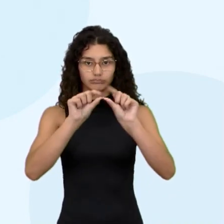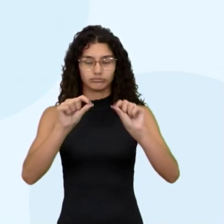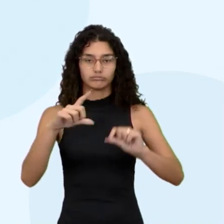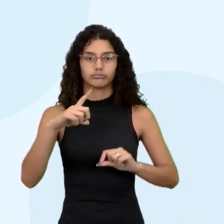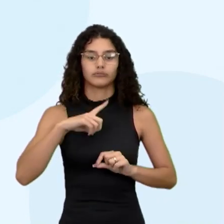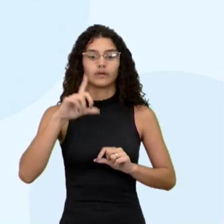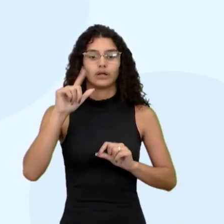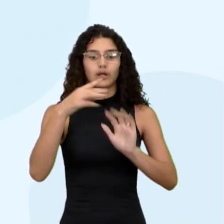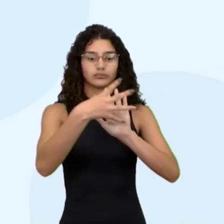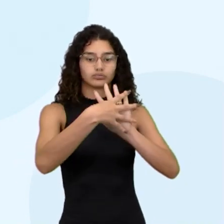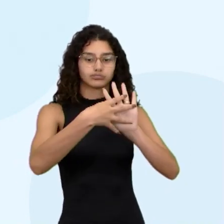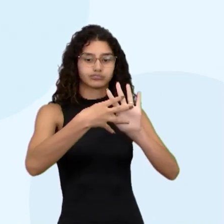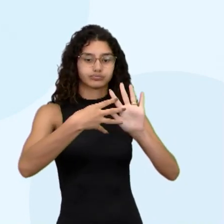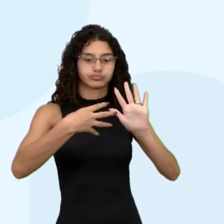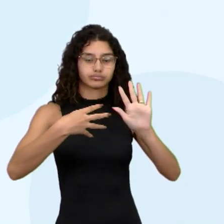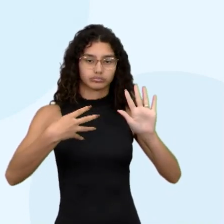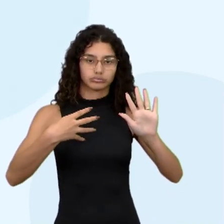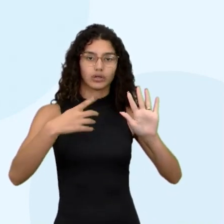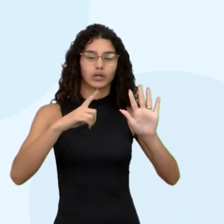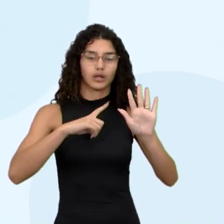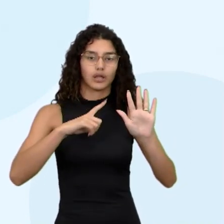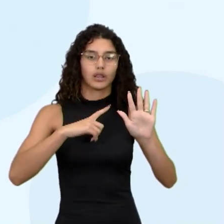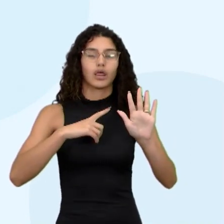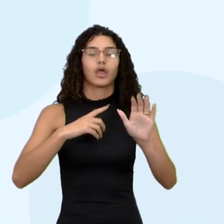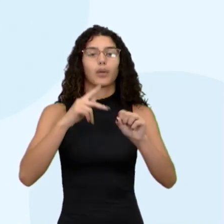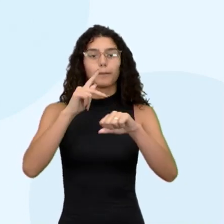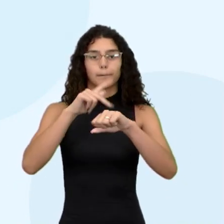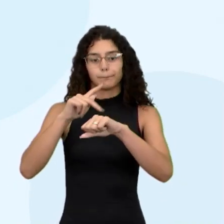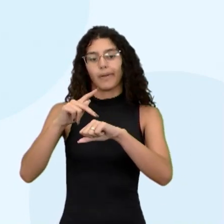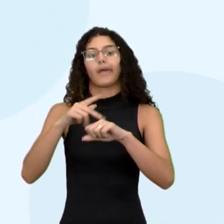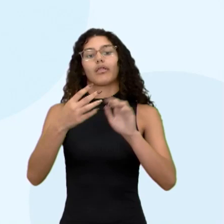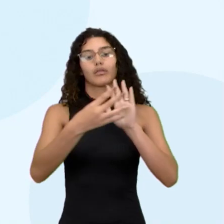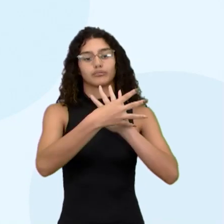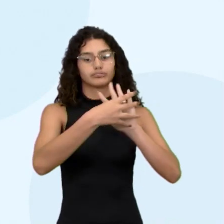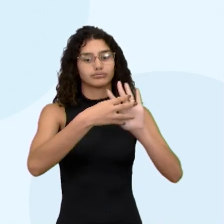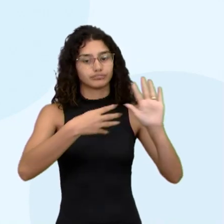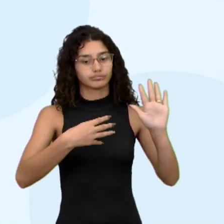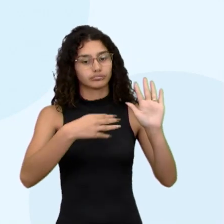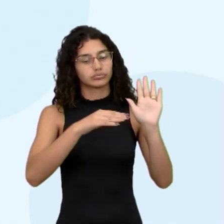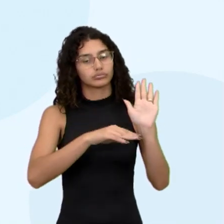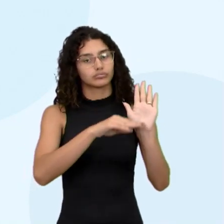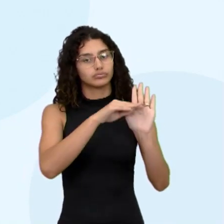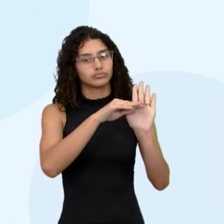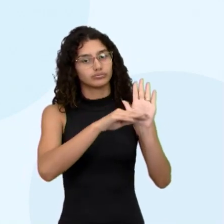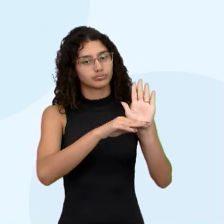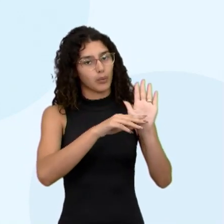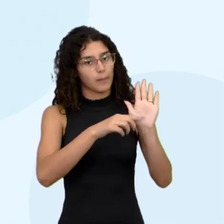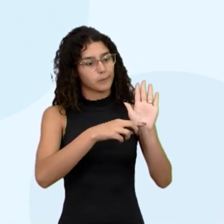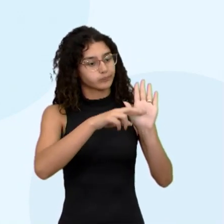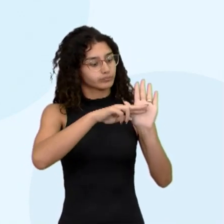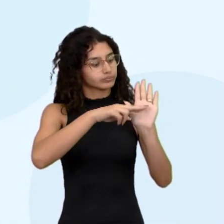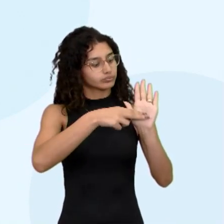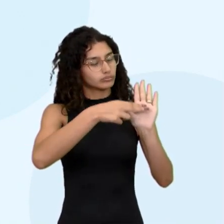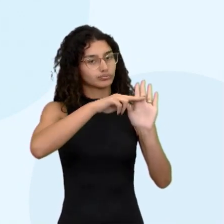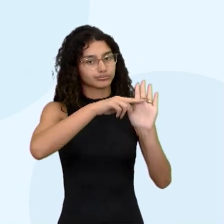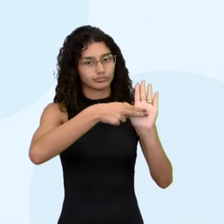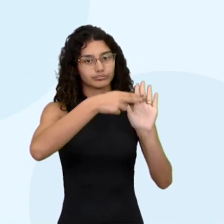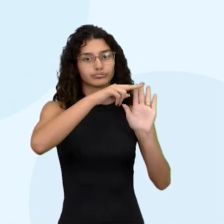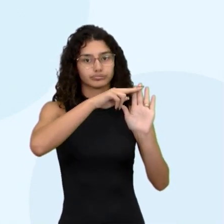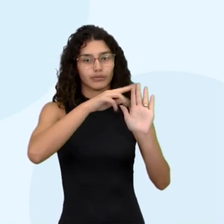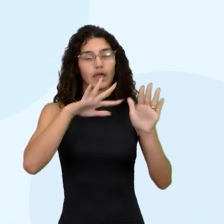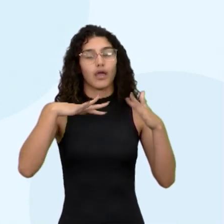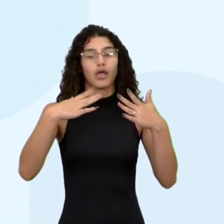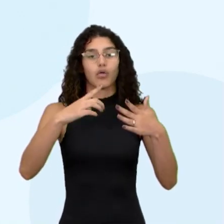são estratos, né, de rochas, né, com o passar do tempo se sobressaindo, né, uma sobre a outra, né? E é aí que